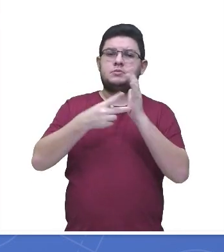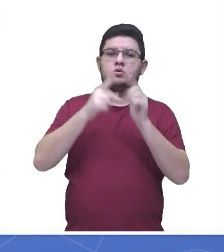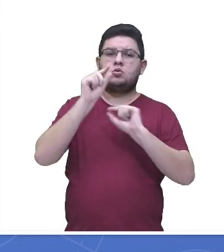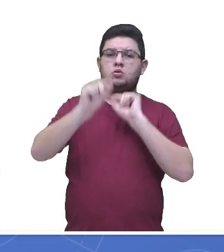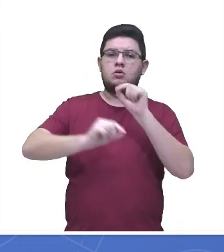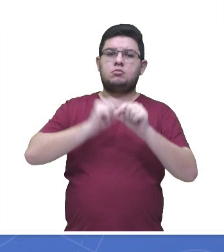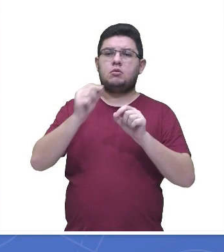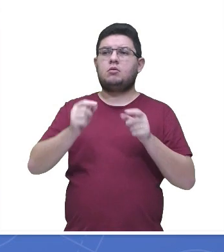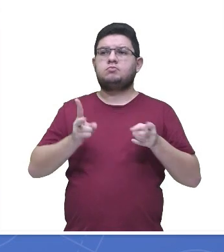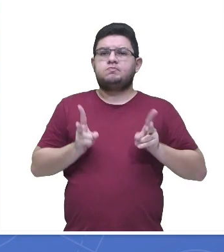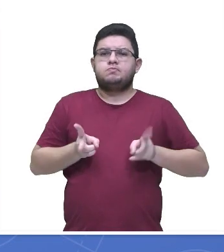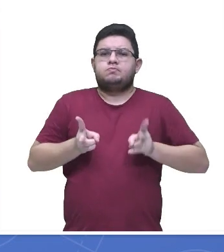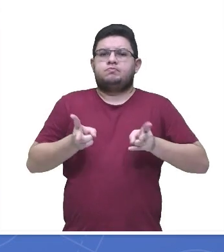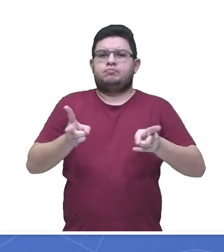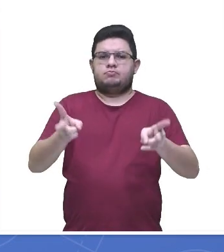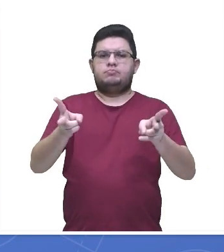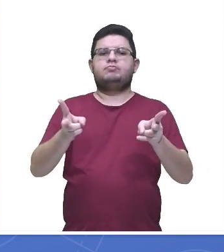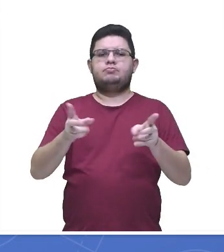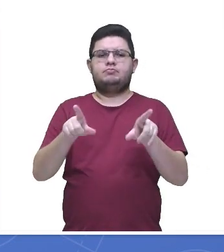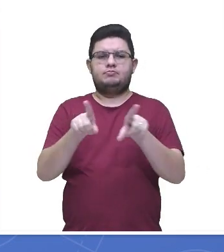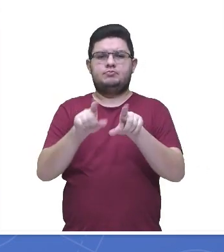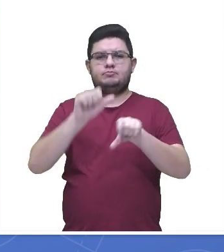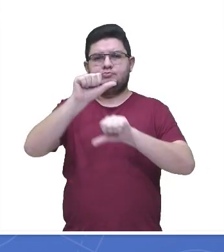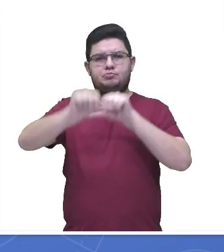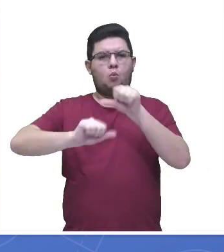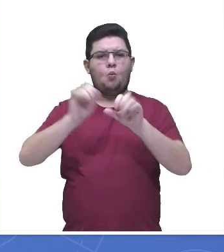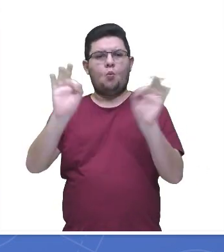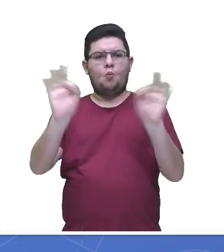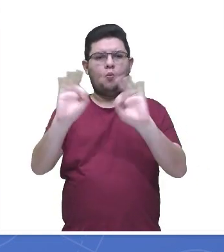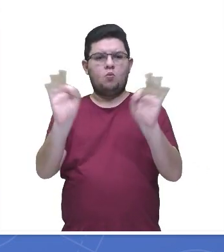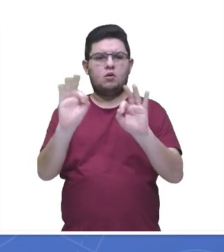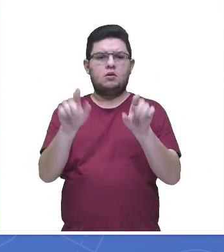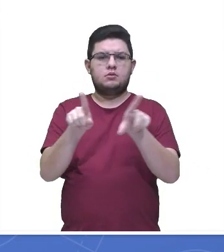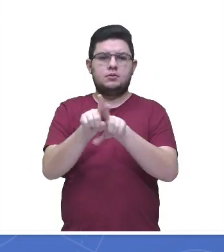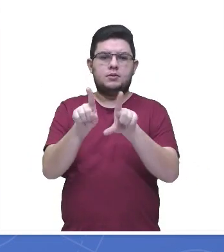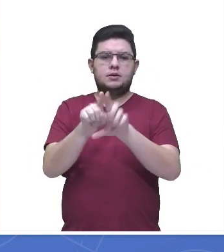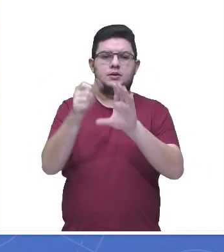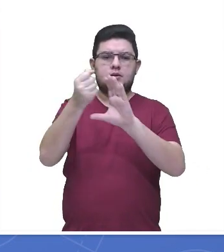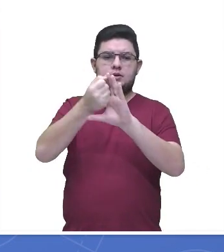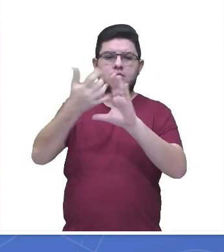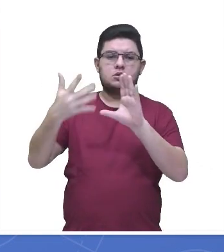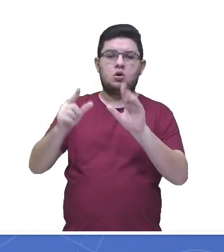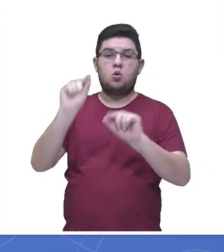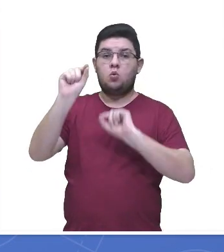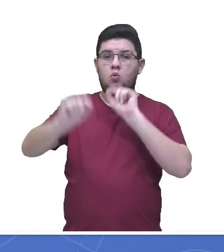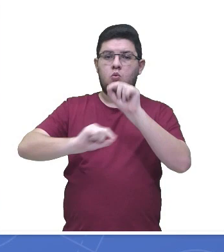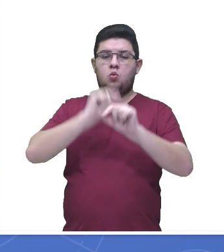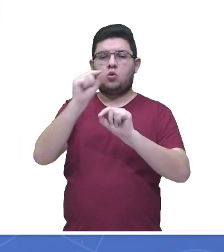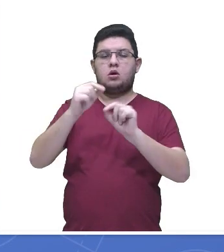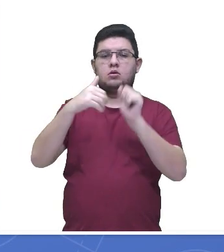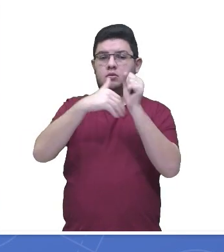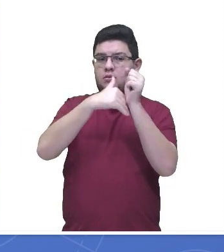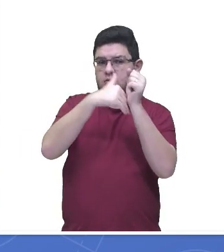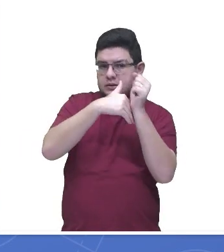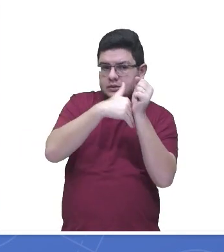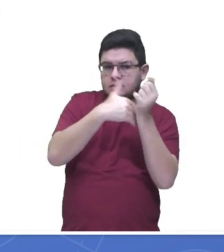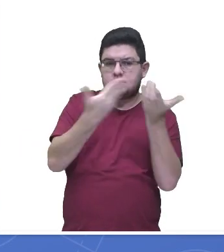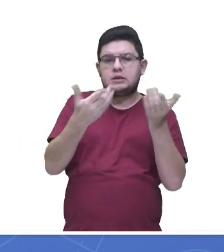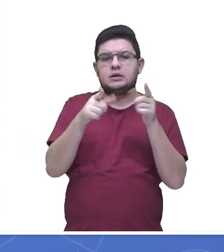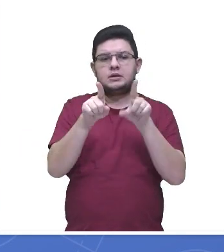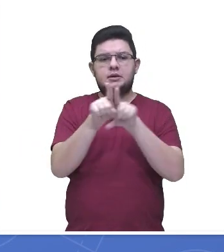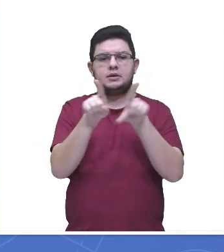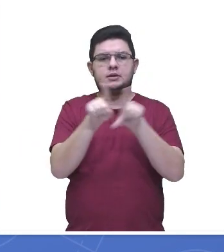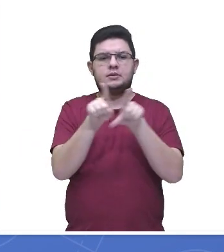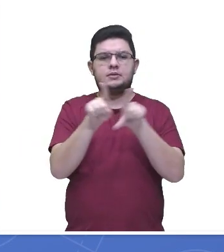Aí nós temos algumas colunas e essas colunas representam são representadas pelos capitéis.